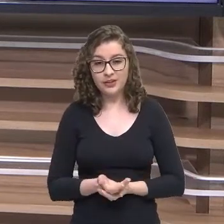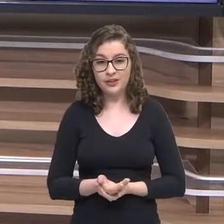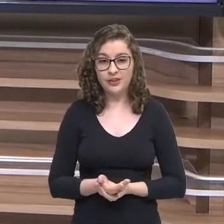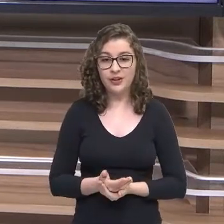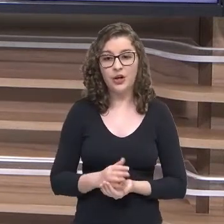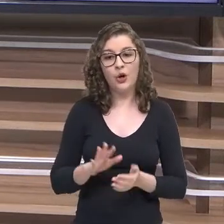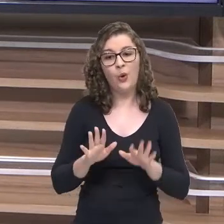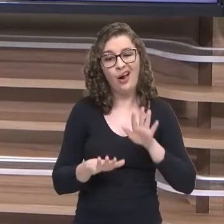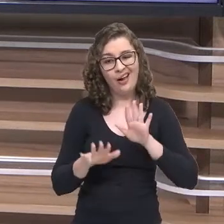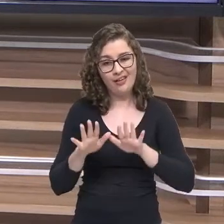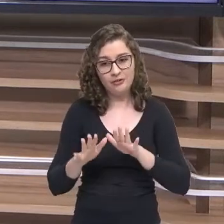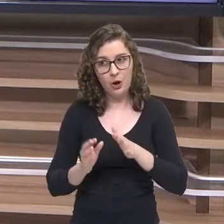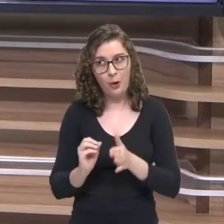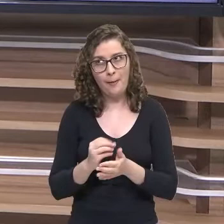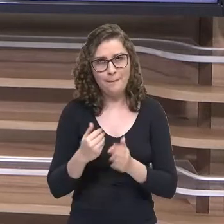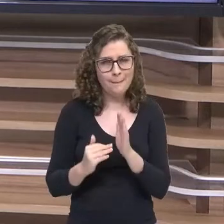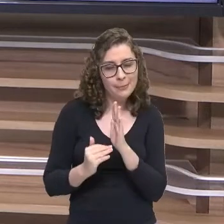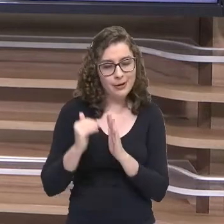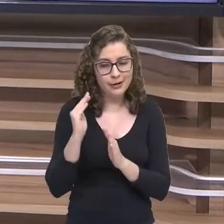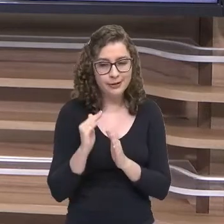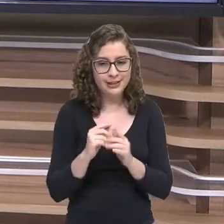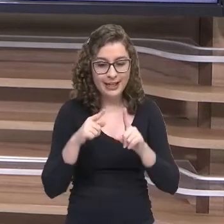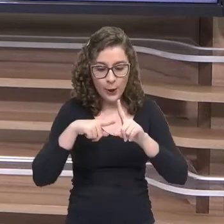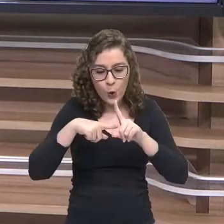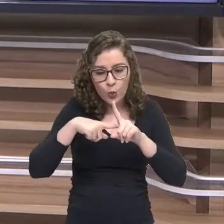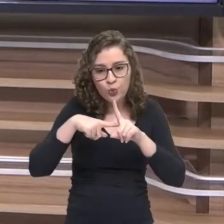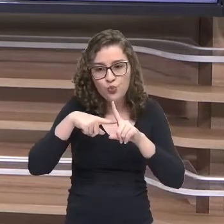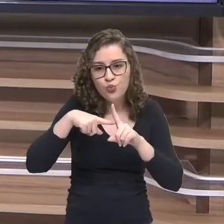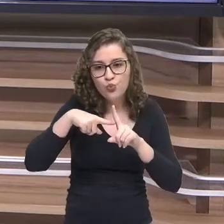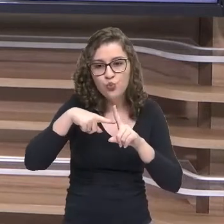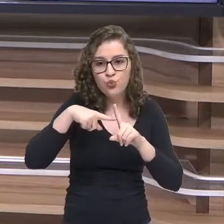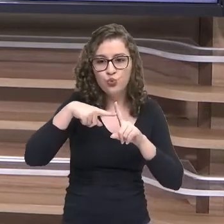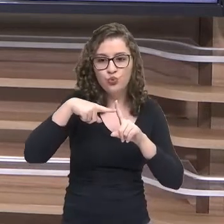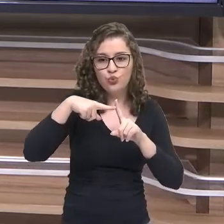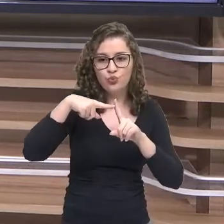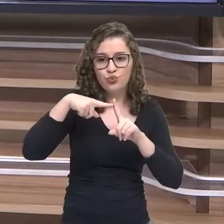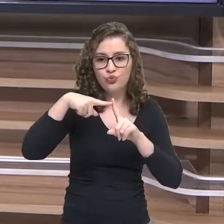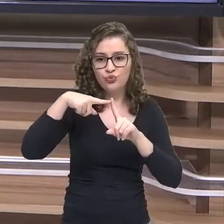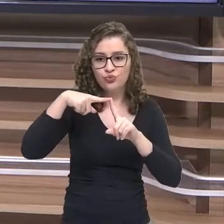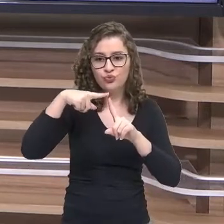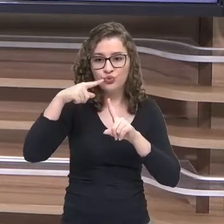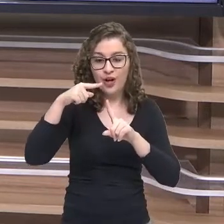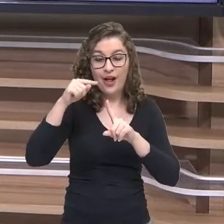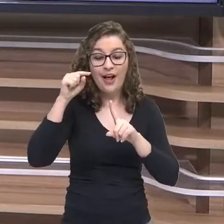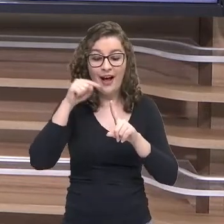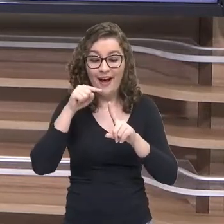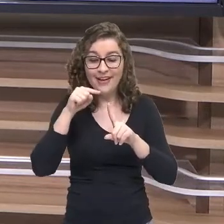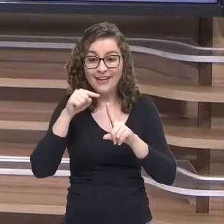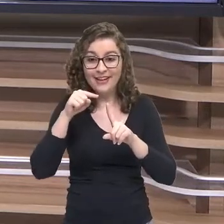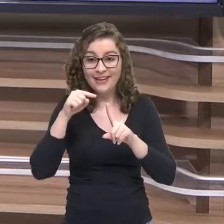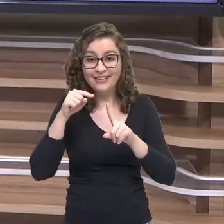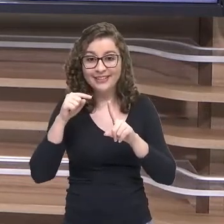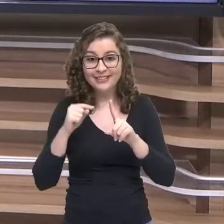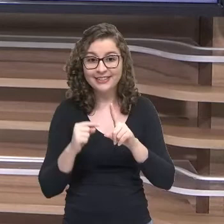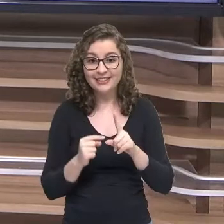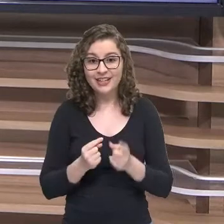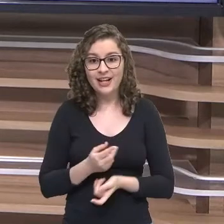parte das vezes em que eu aumento a temperatura de um sistema, eu vou ter um aumento